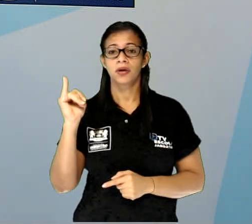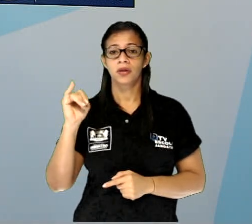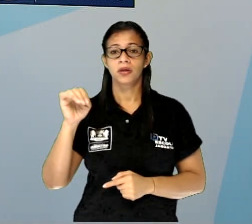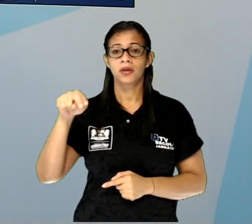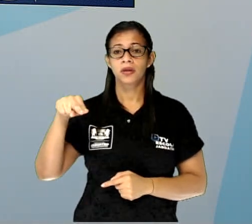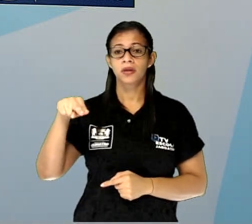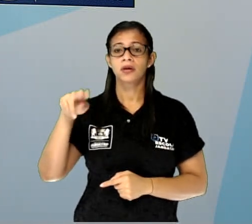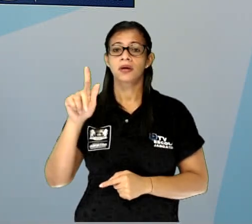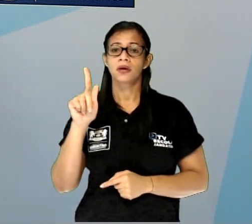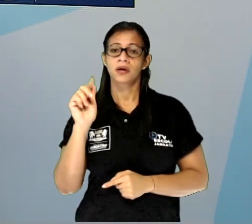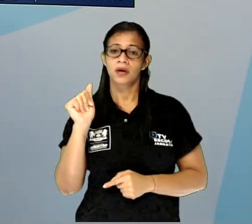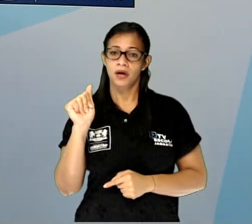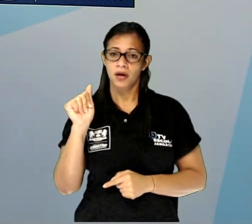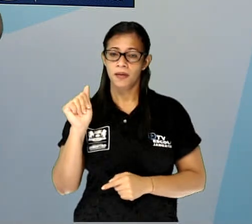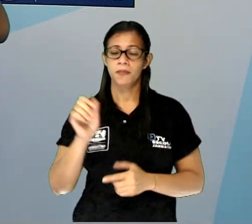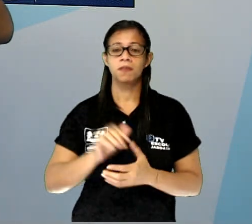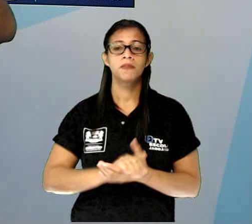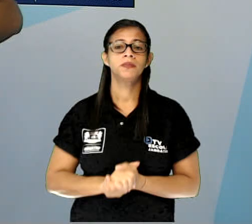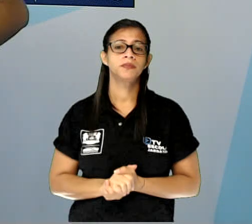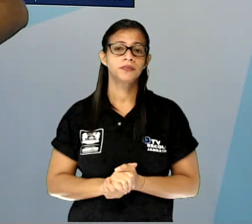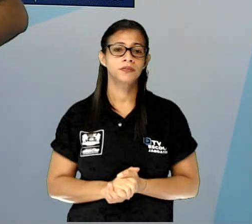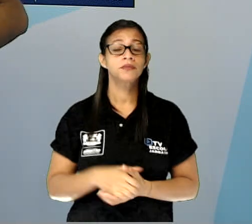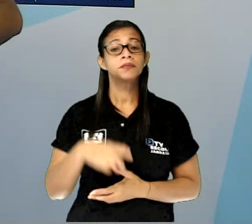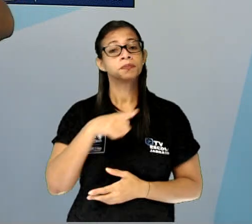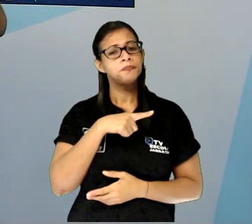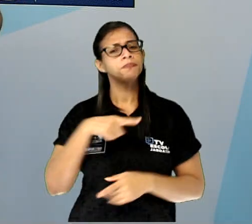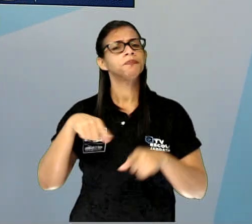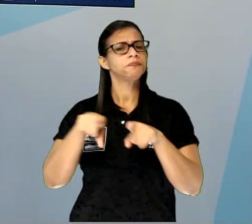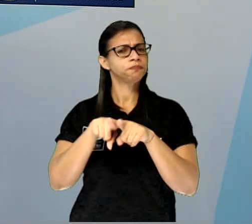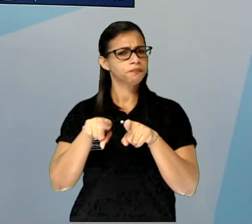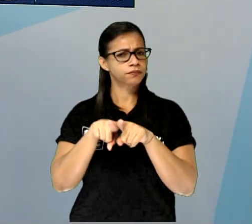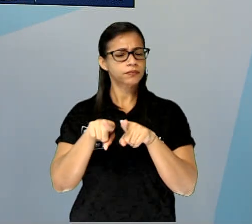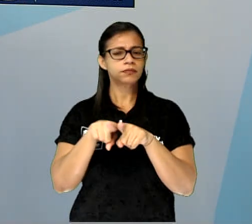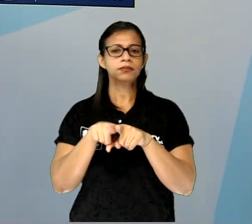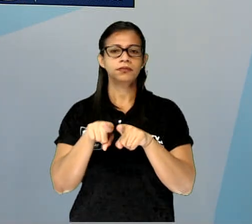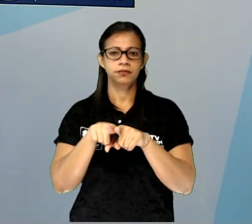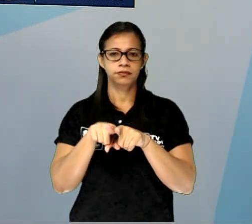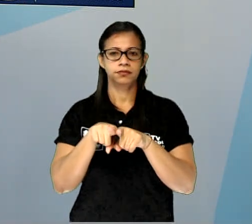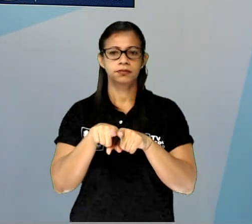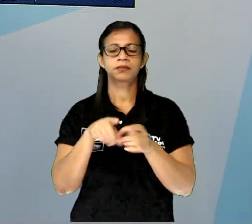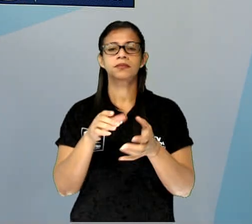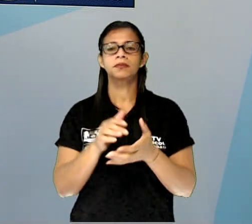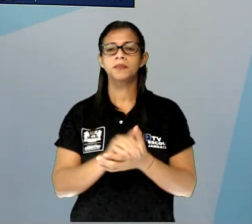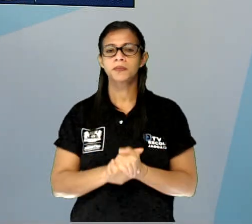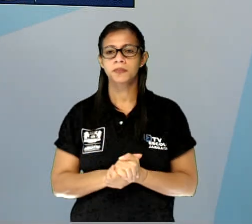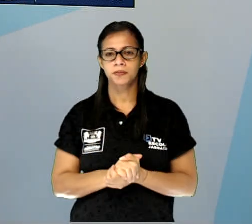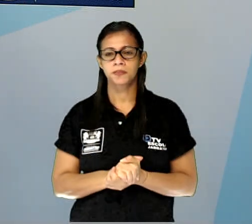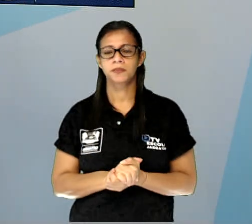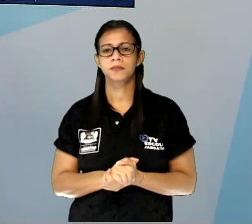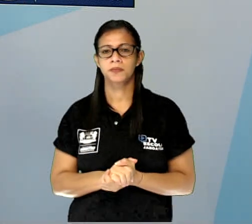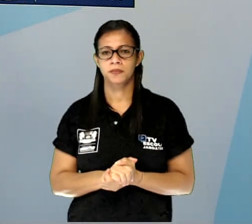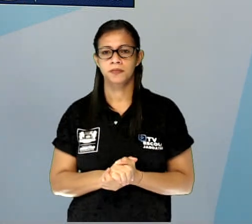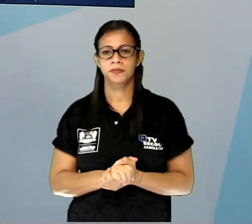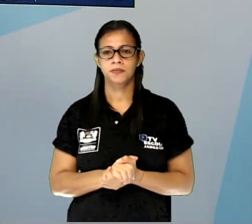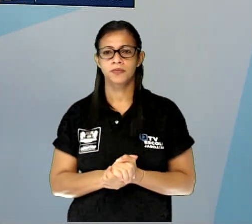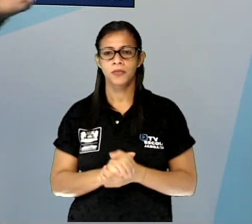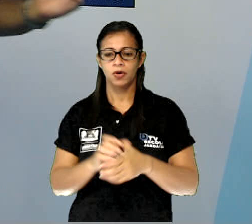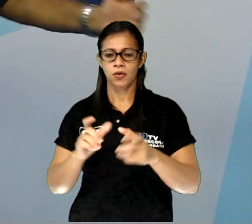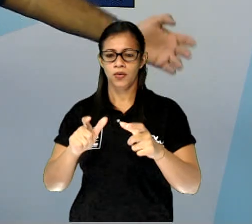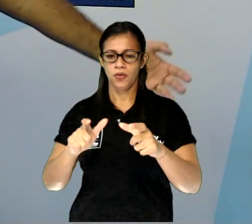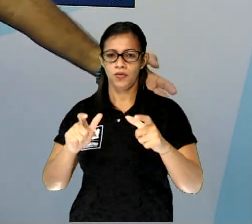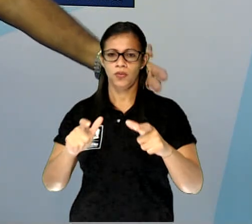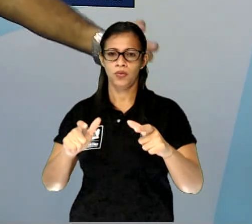de costa em que há claramente uma grande área circular.